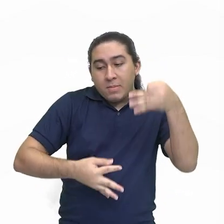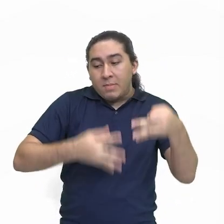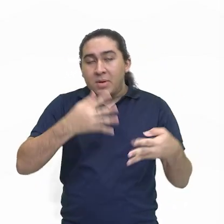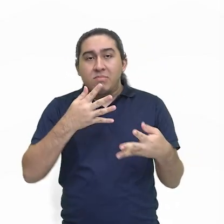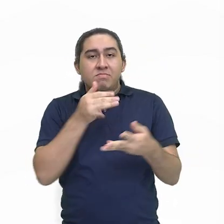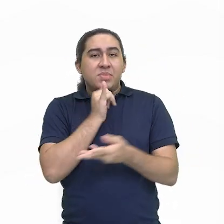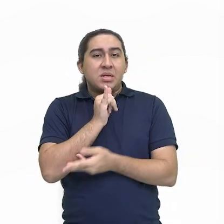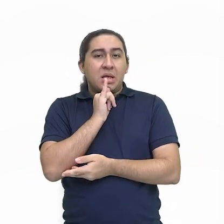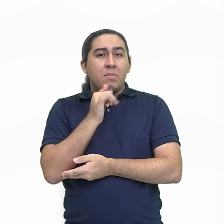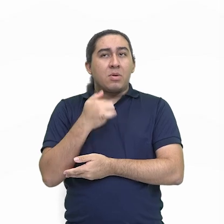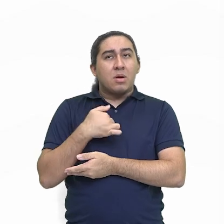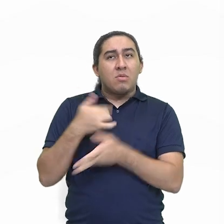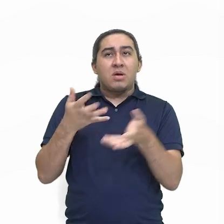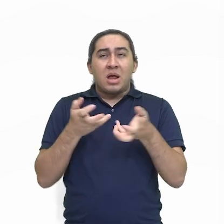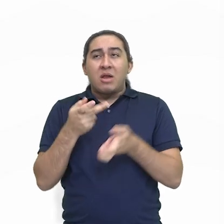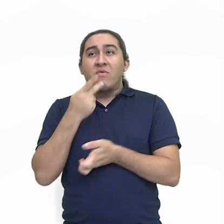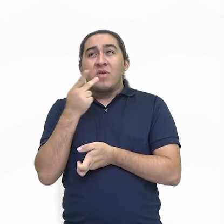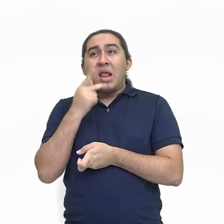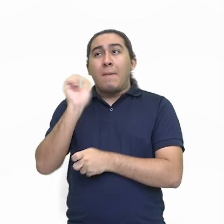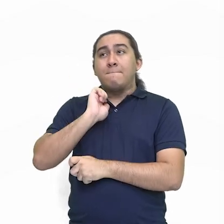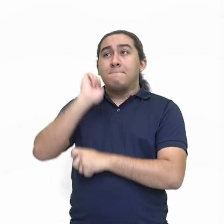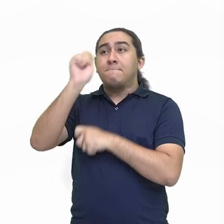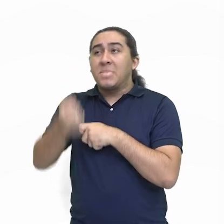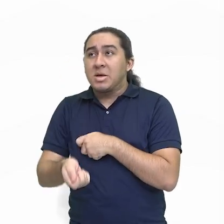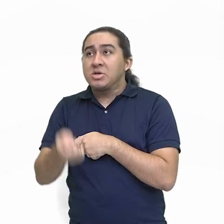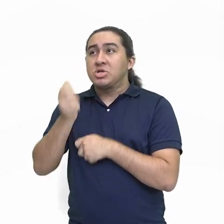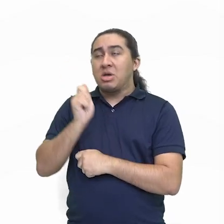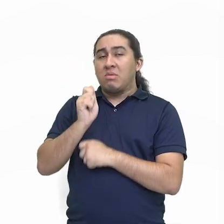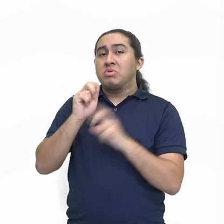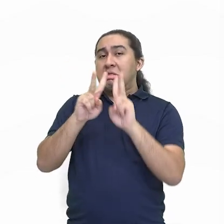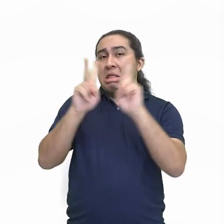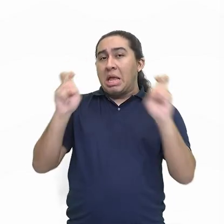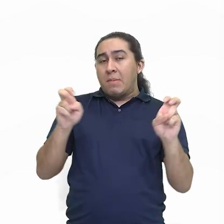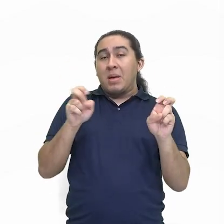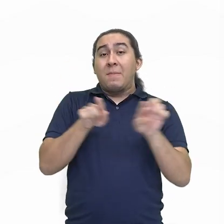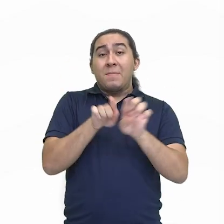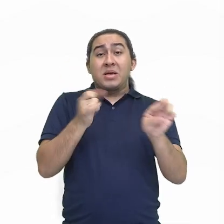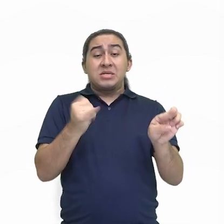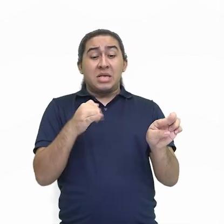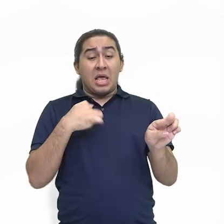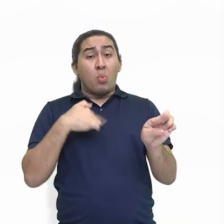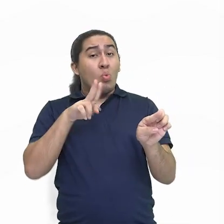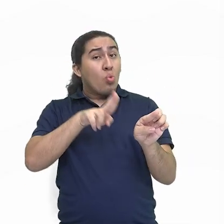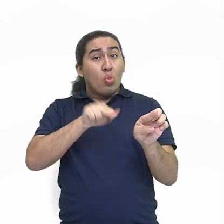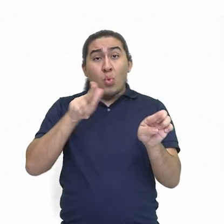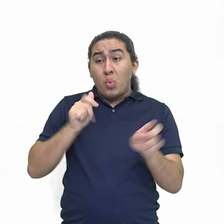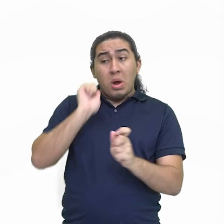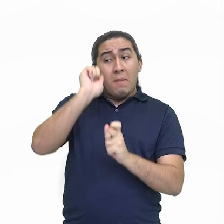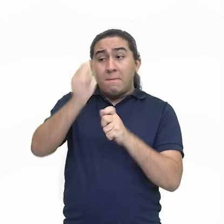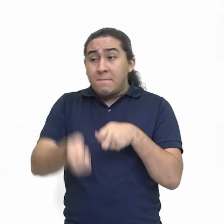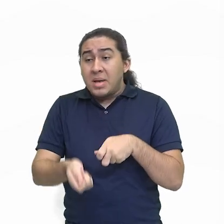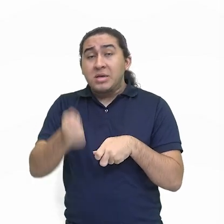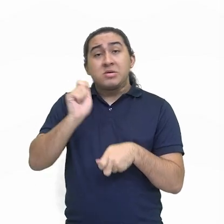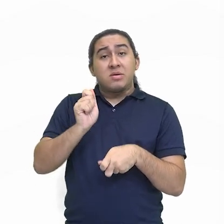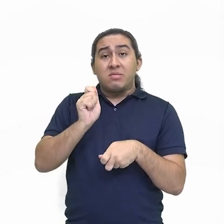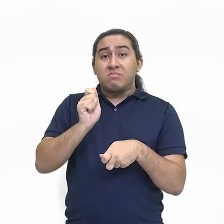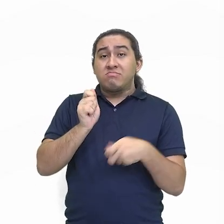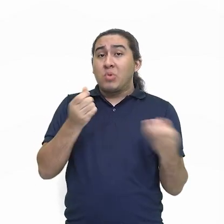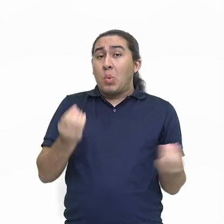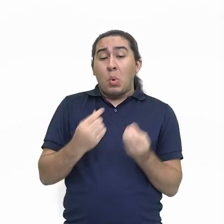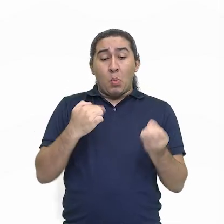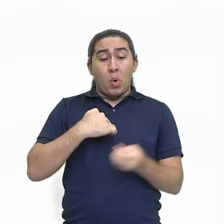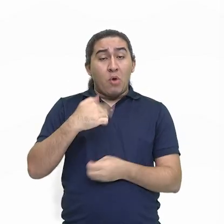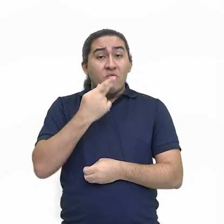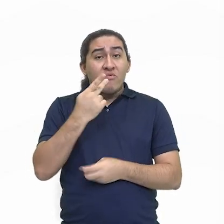falar de uma pescaria, por exemplo, se eu não entendo nada de pescaria, se eu nunca fui em